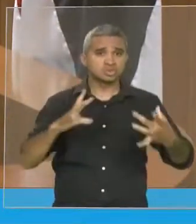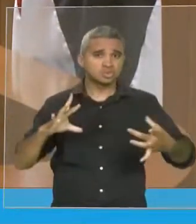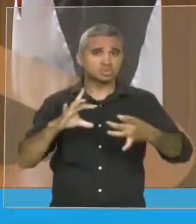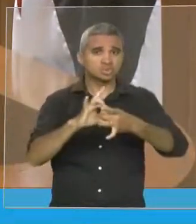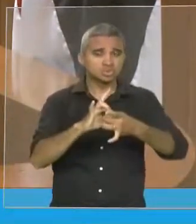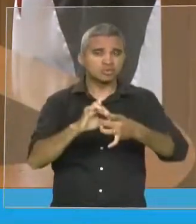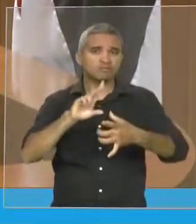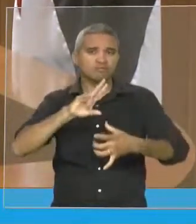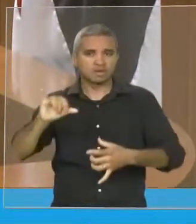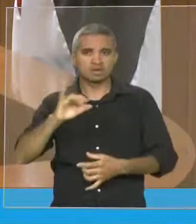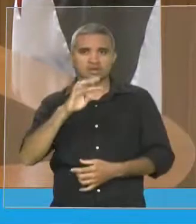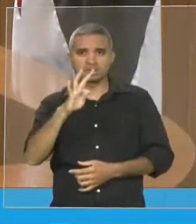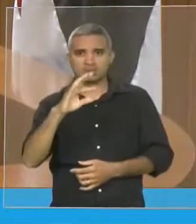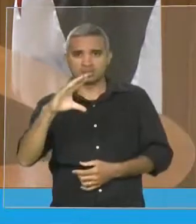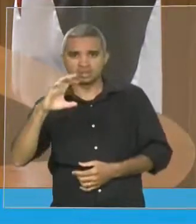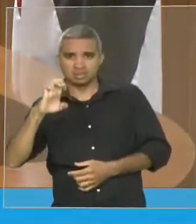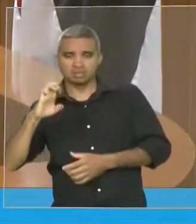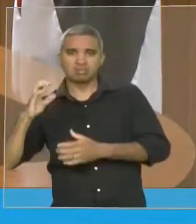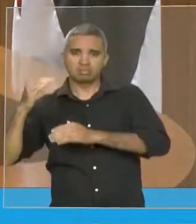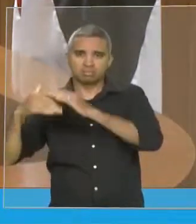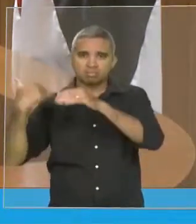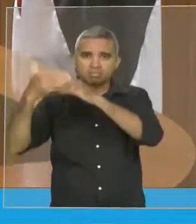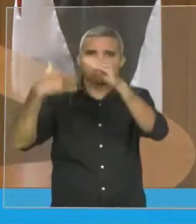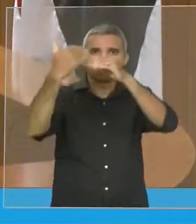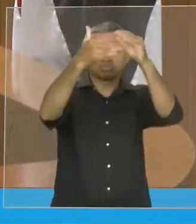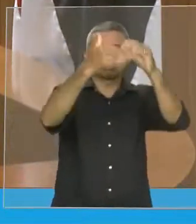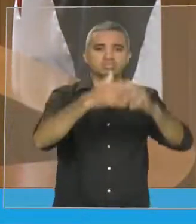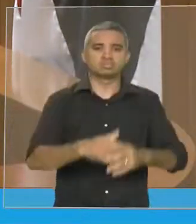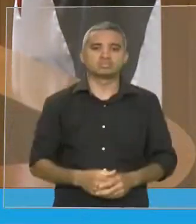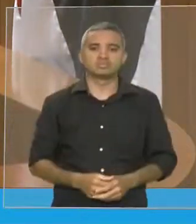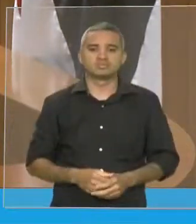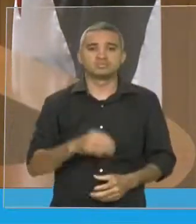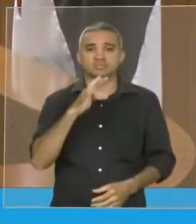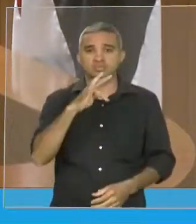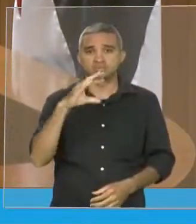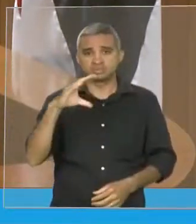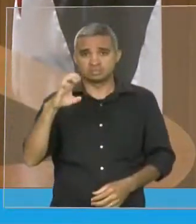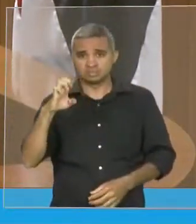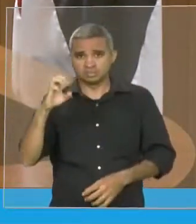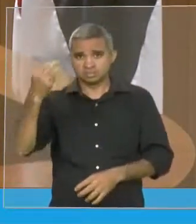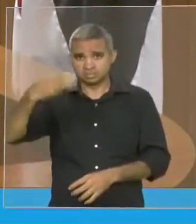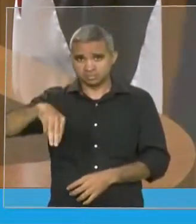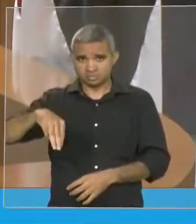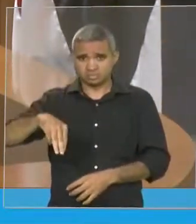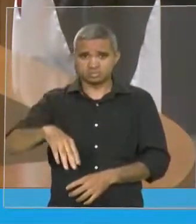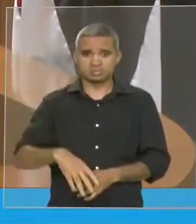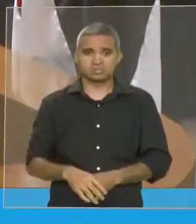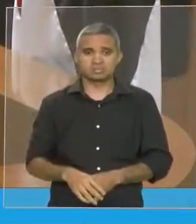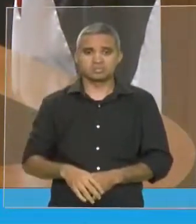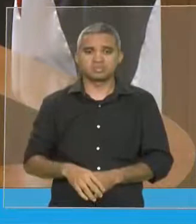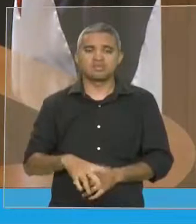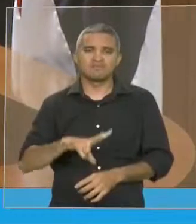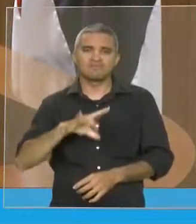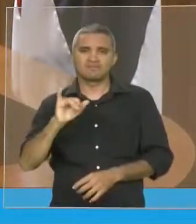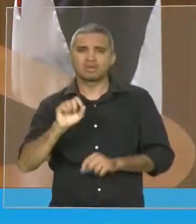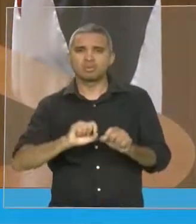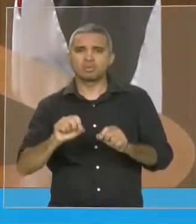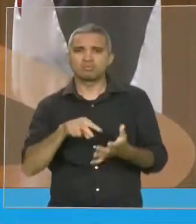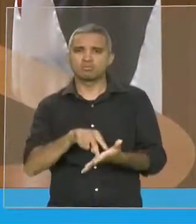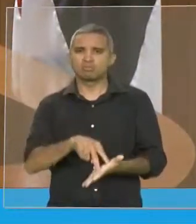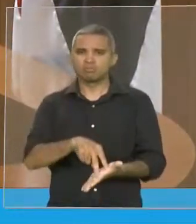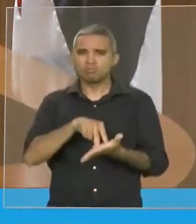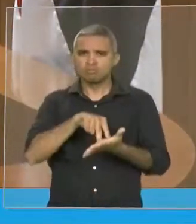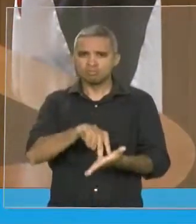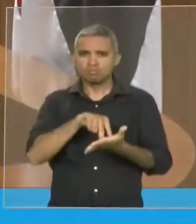papel constitucional. Os tribunais de contas vêm cada vez mais solidificando esse movimento